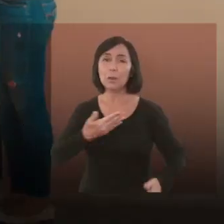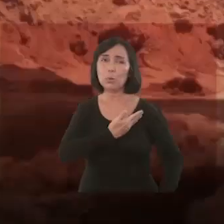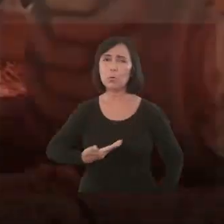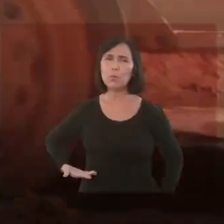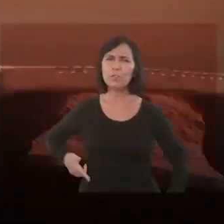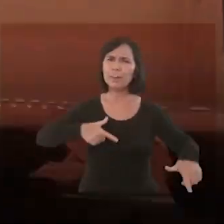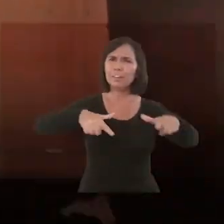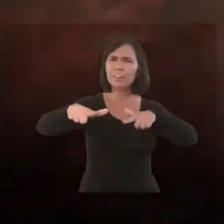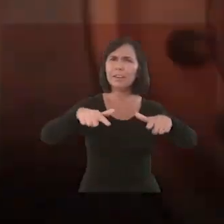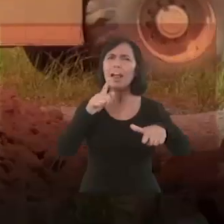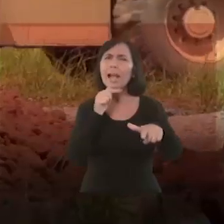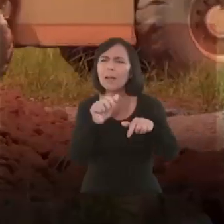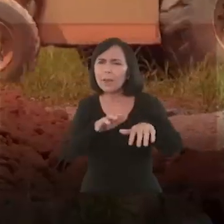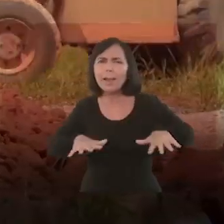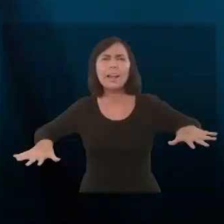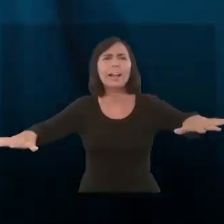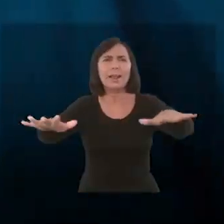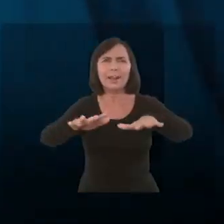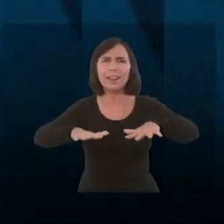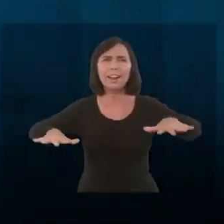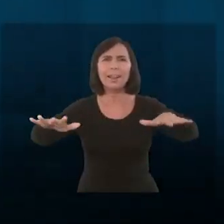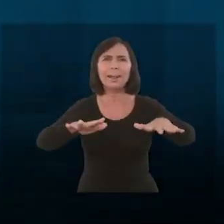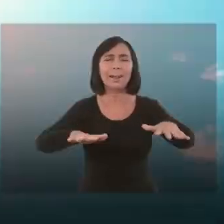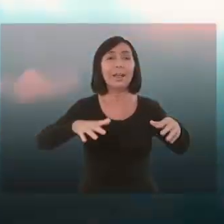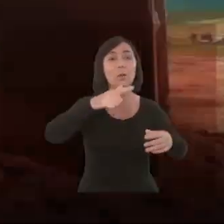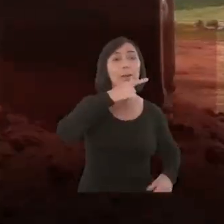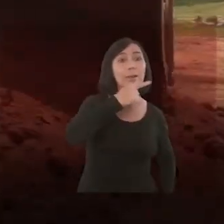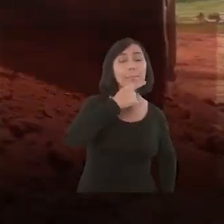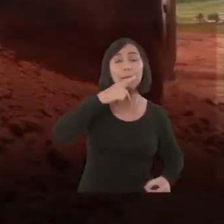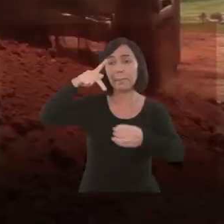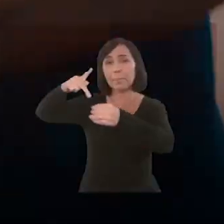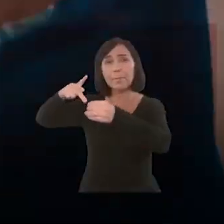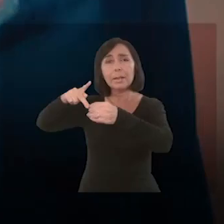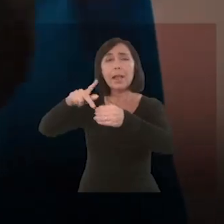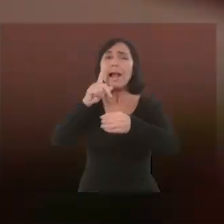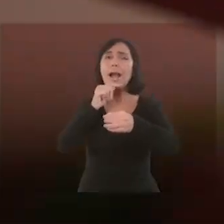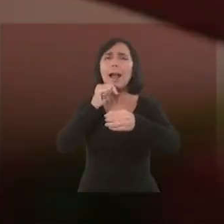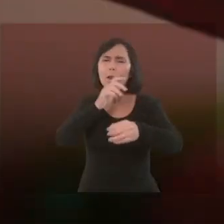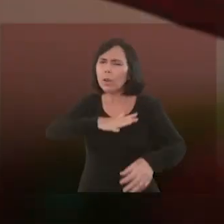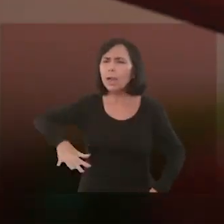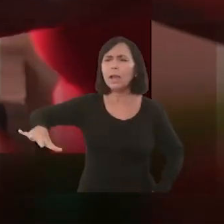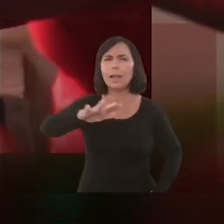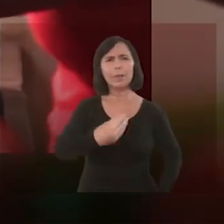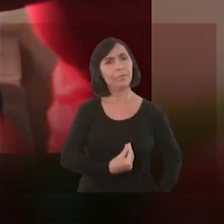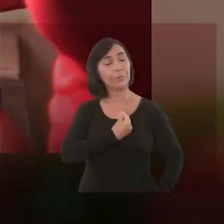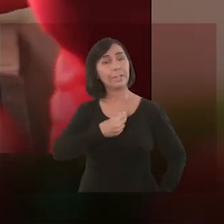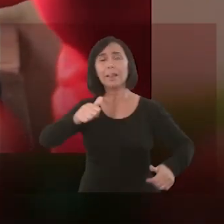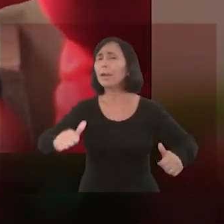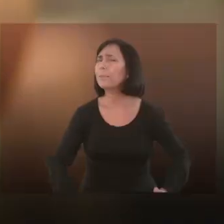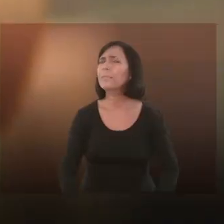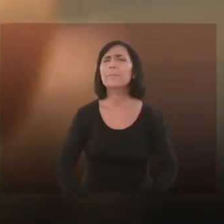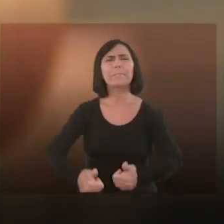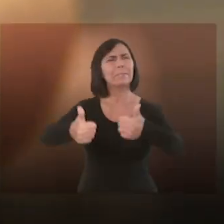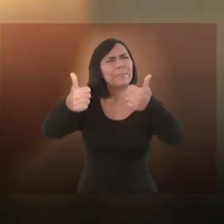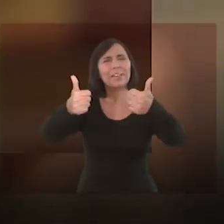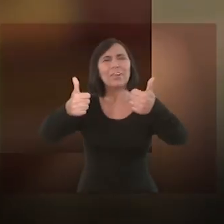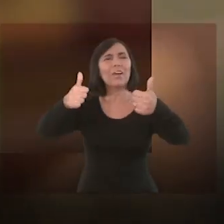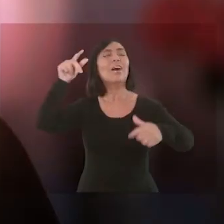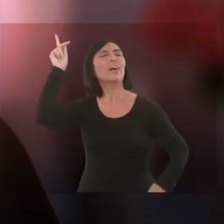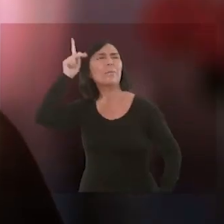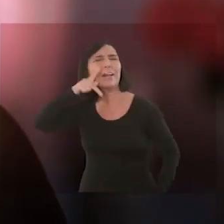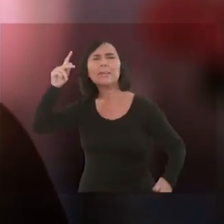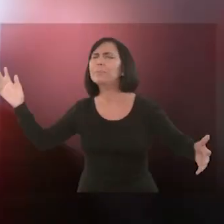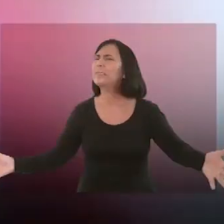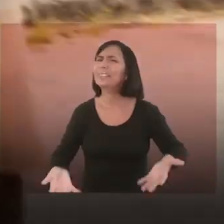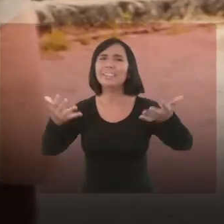O governo da Paraíba está fazendo o sistema adutor Guarapira-Pirpirituba para garantir água para toda a região do Brejo e melhorar a qualidade